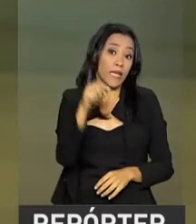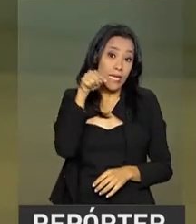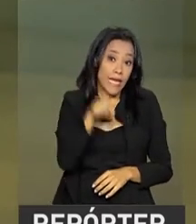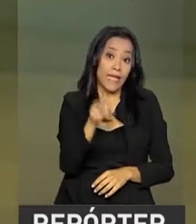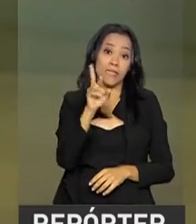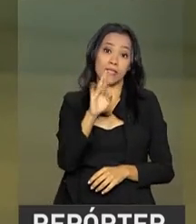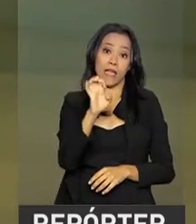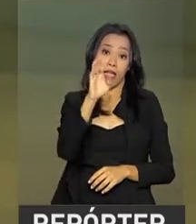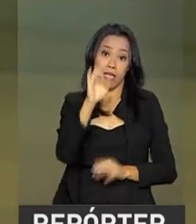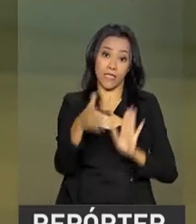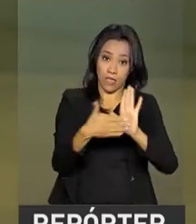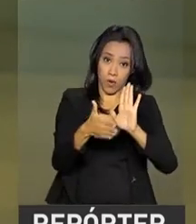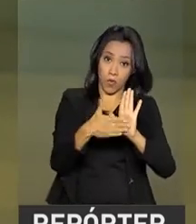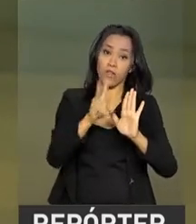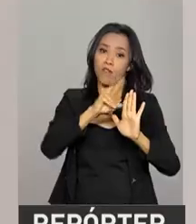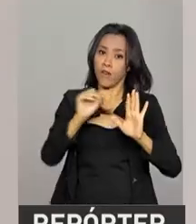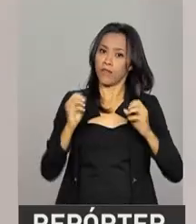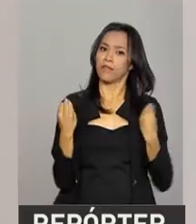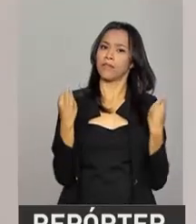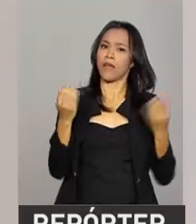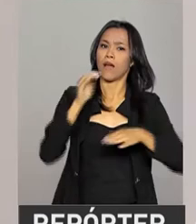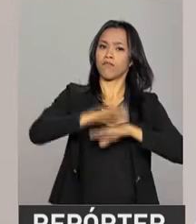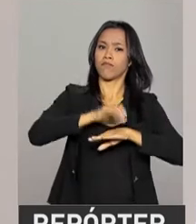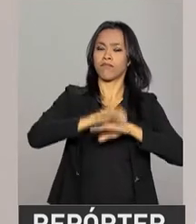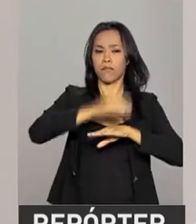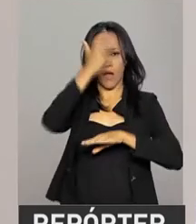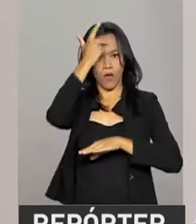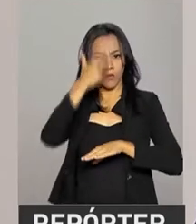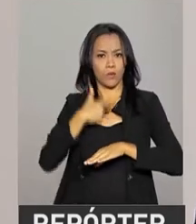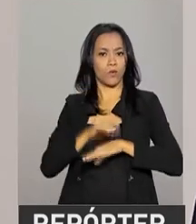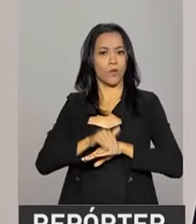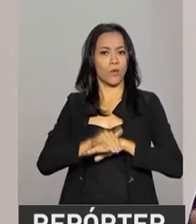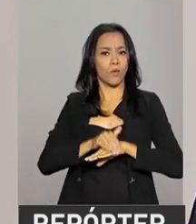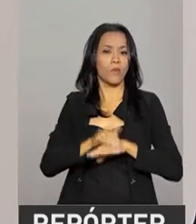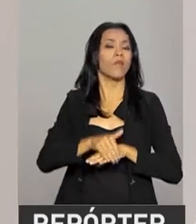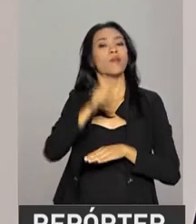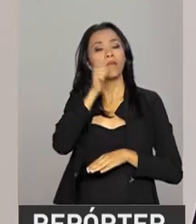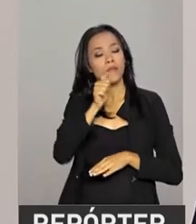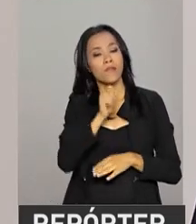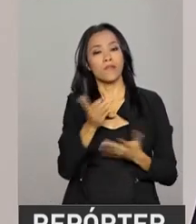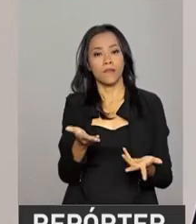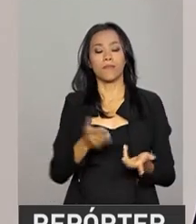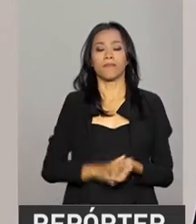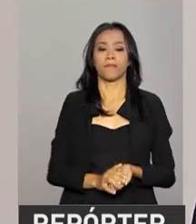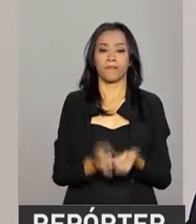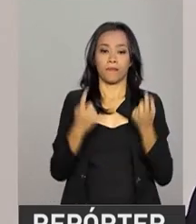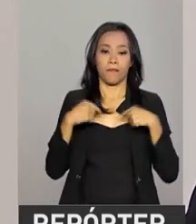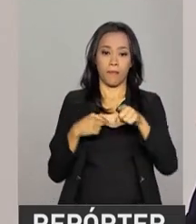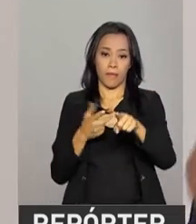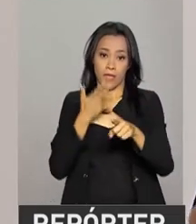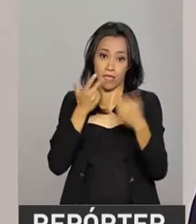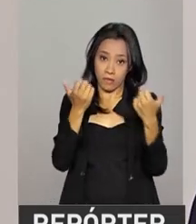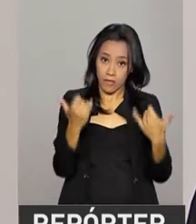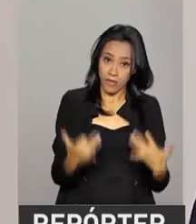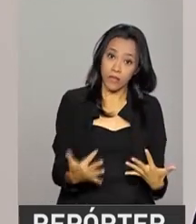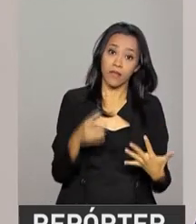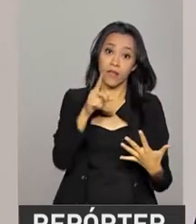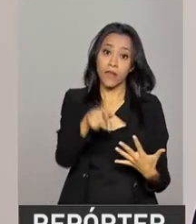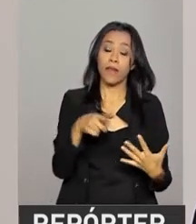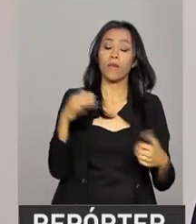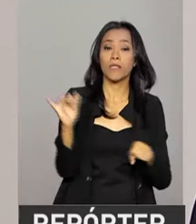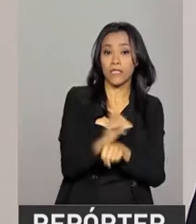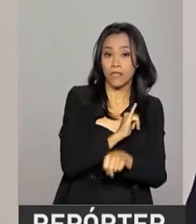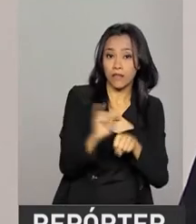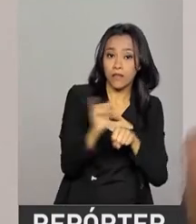autonomia da mulher brasileira espero que ele se consolide a rede brasil mulher como mais um valioso instrumento de